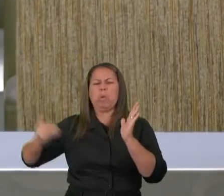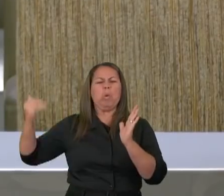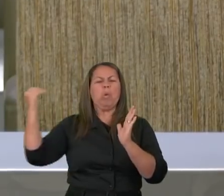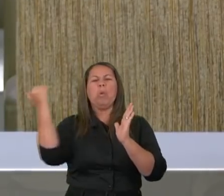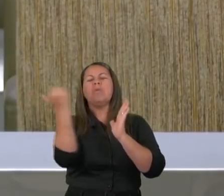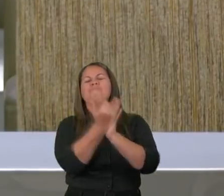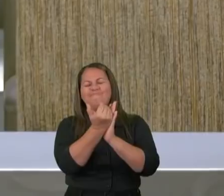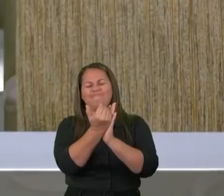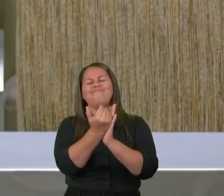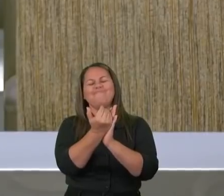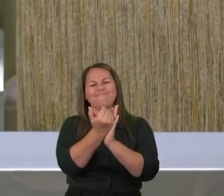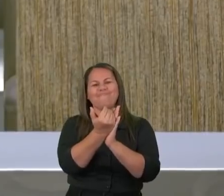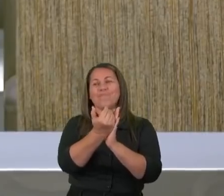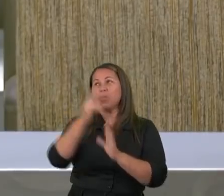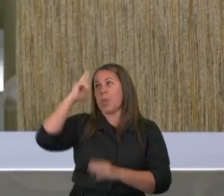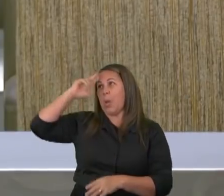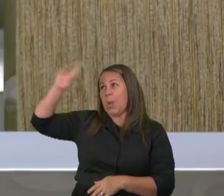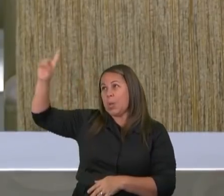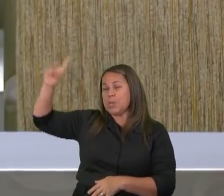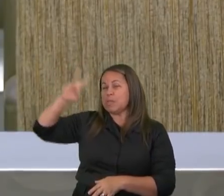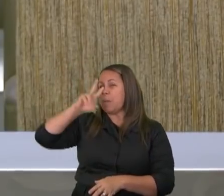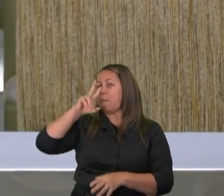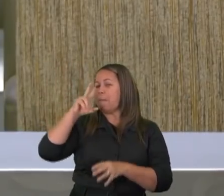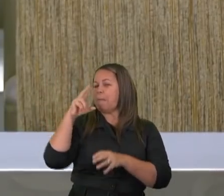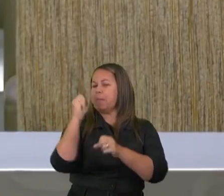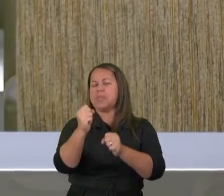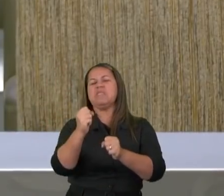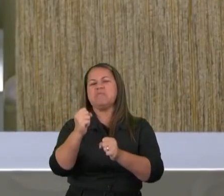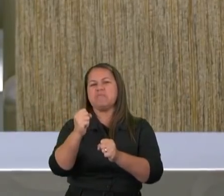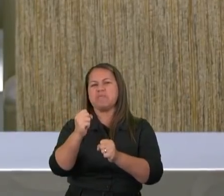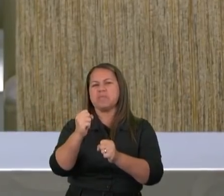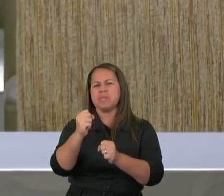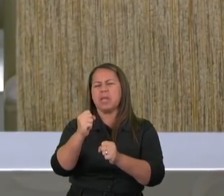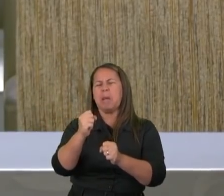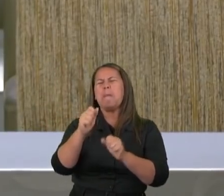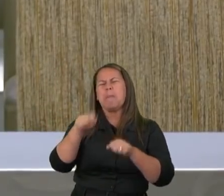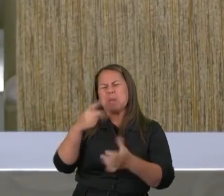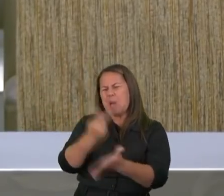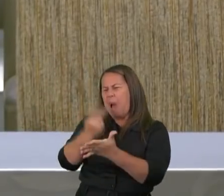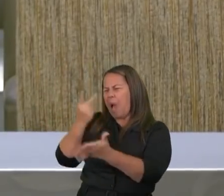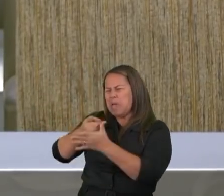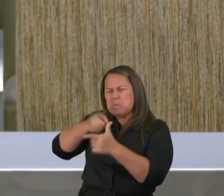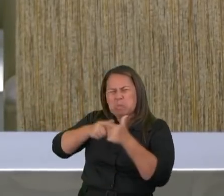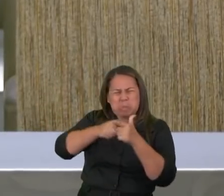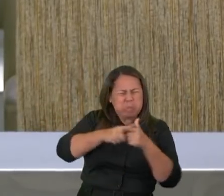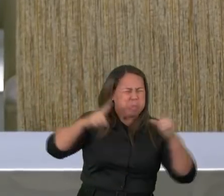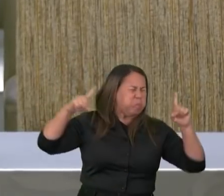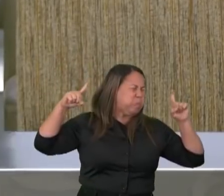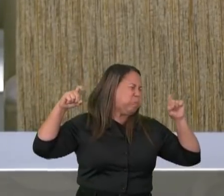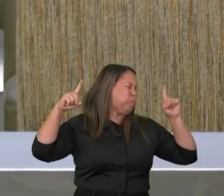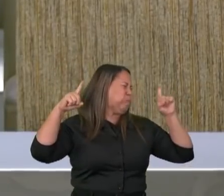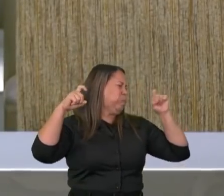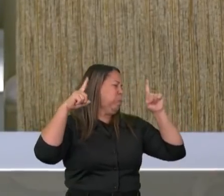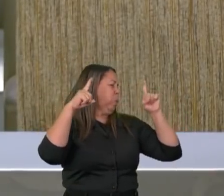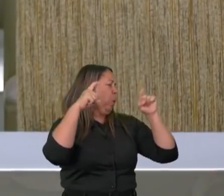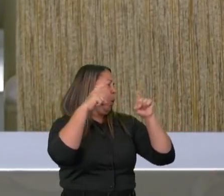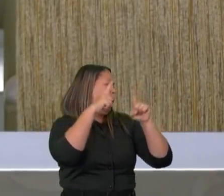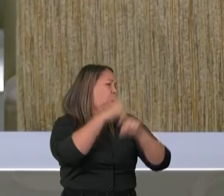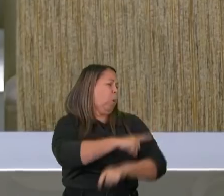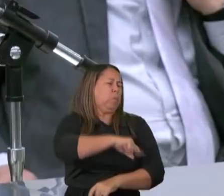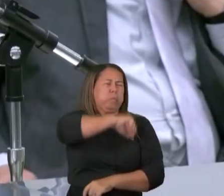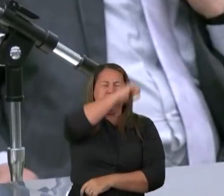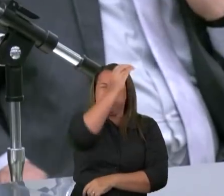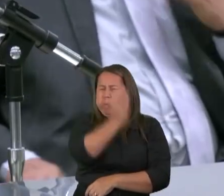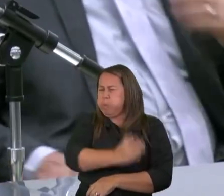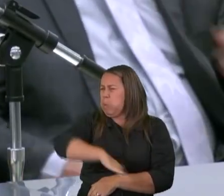maior. O Senhor é mais poderoso. O mar pode ser forte, o mar pode ter força, as